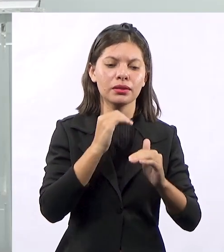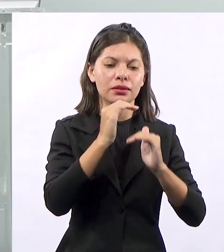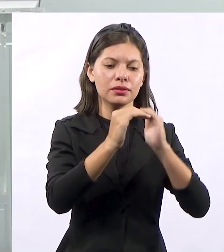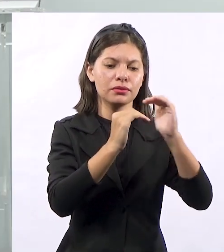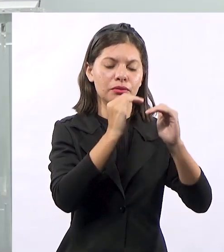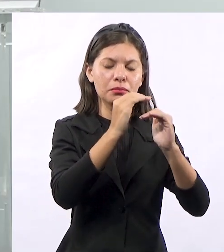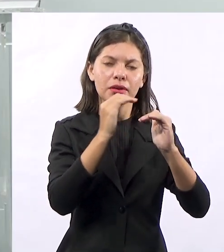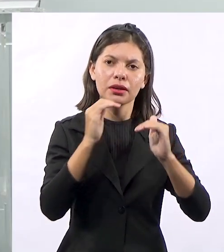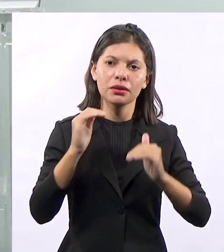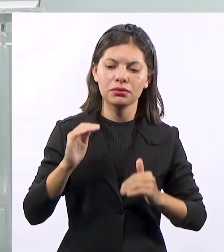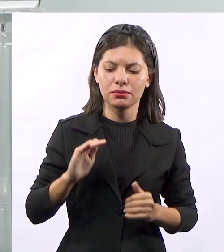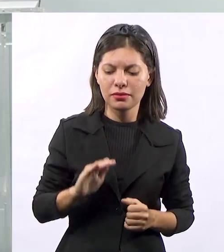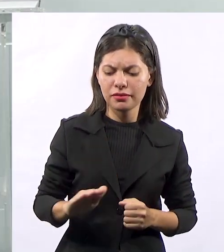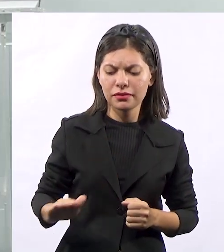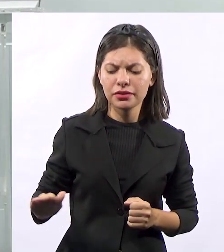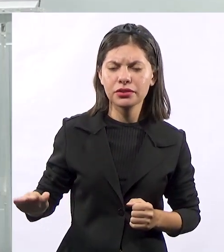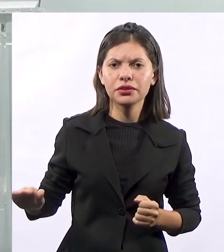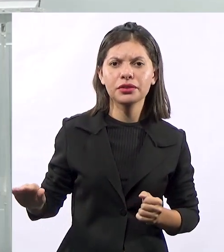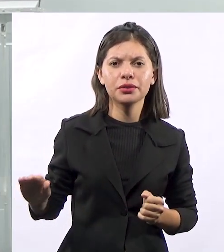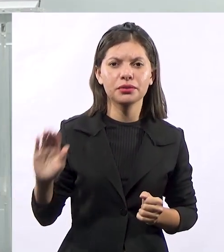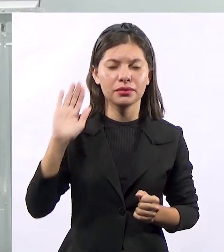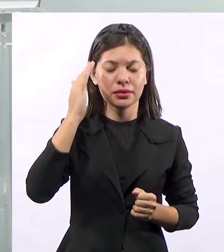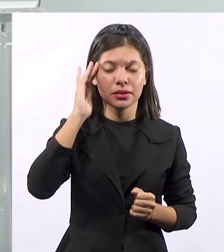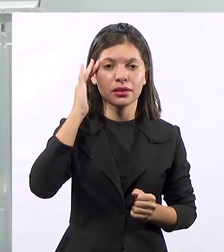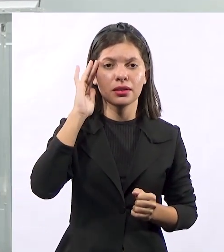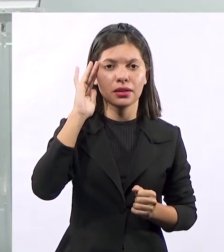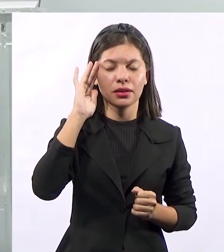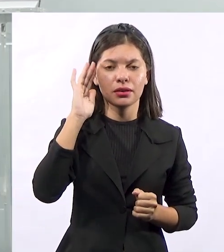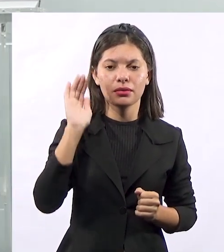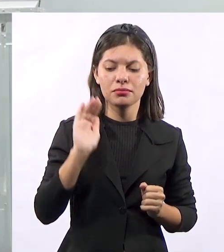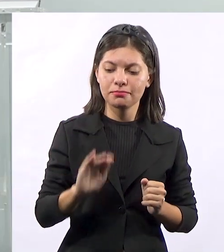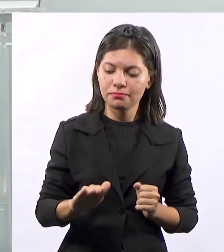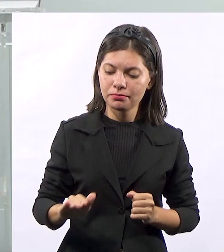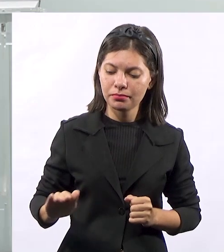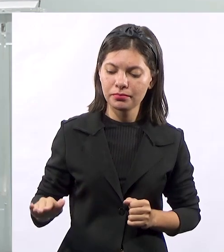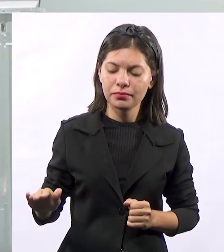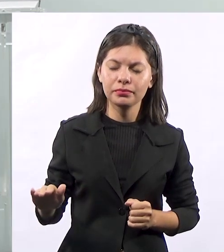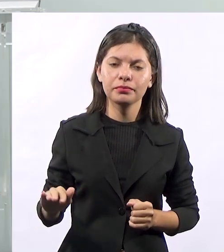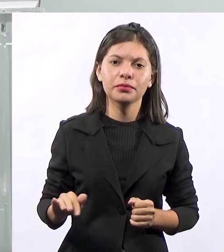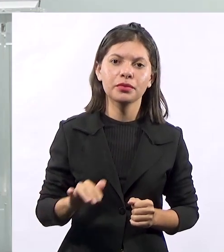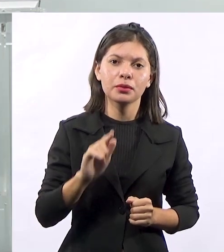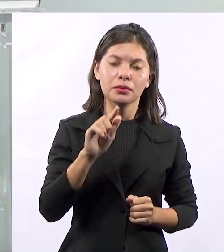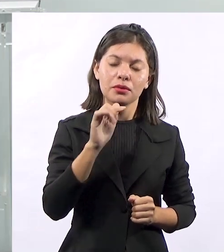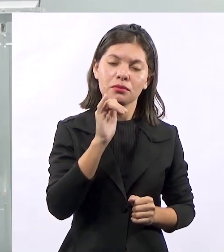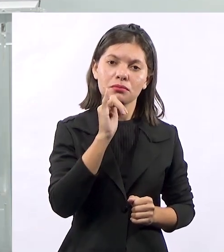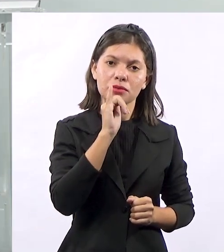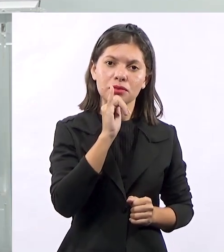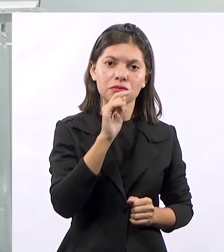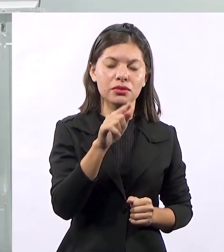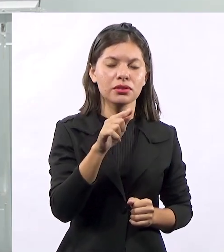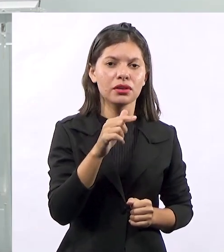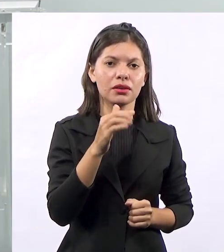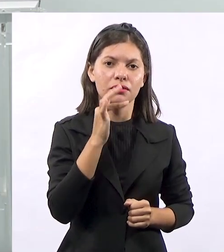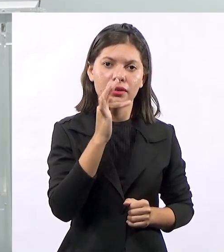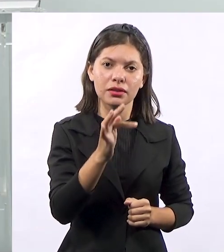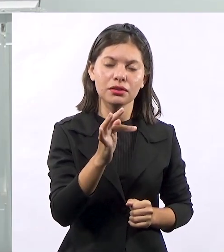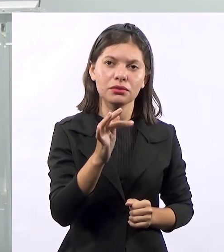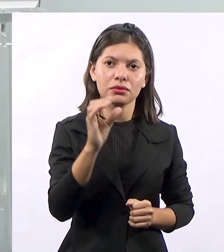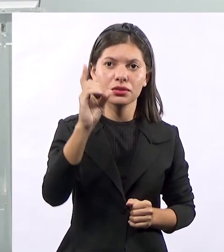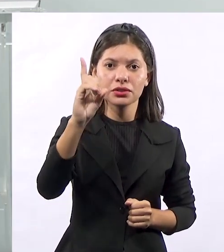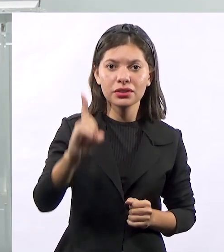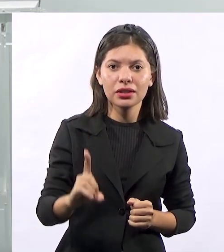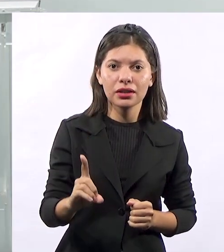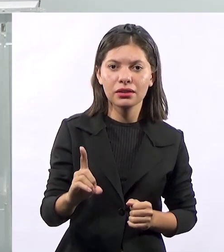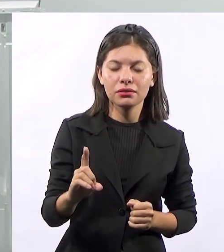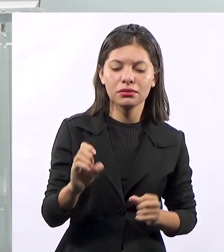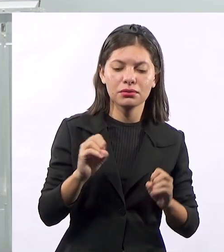infantil? O que é a infância? O que você está compreendendo como infância? Se você está falando sobre direito à educação, o que é direito? O